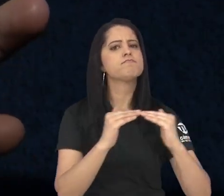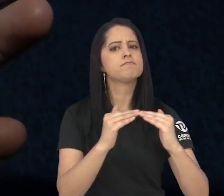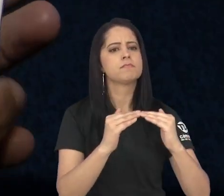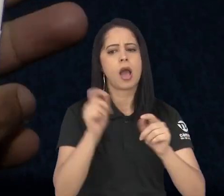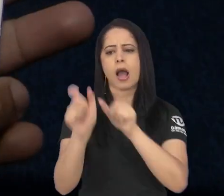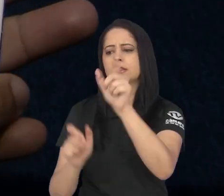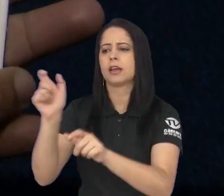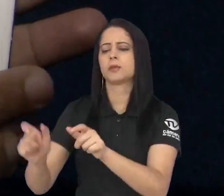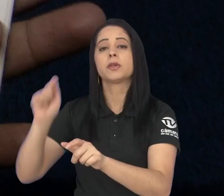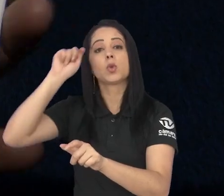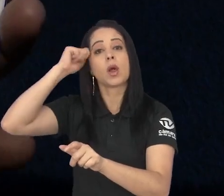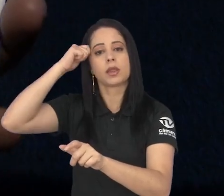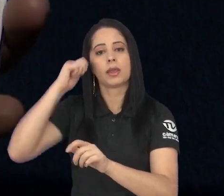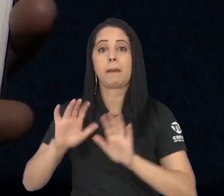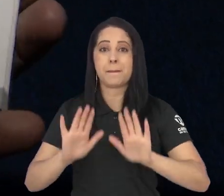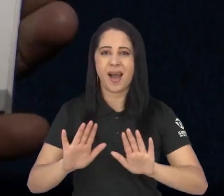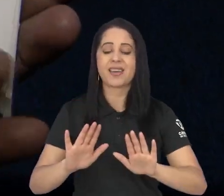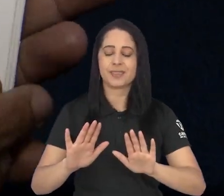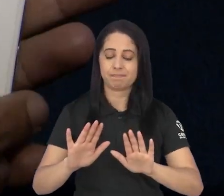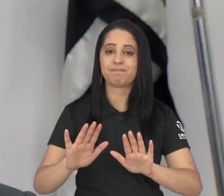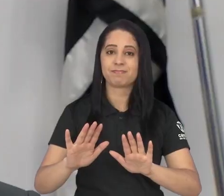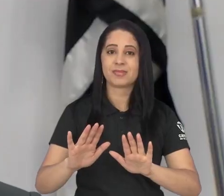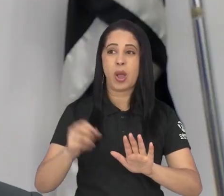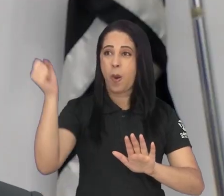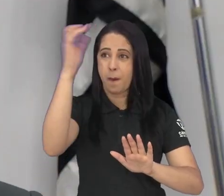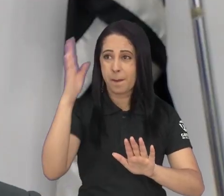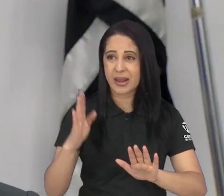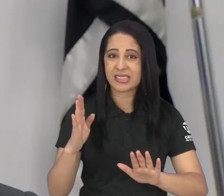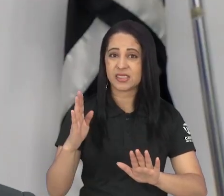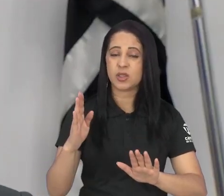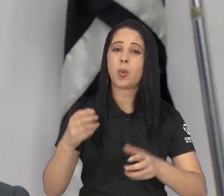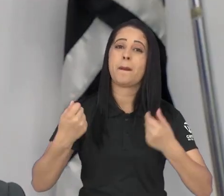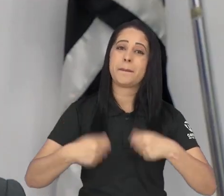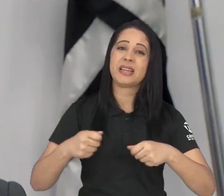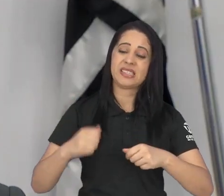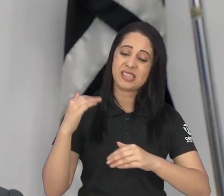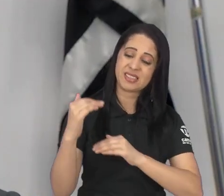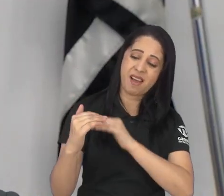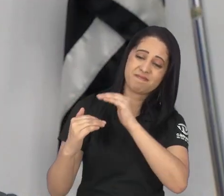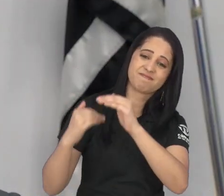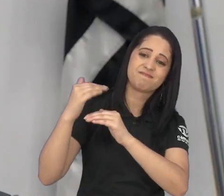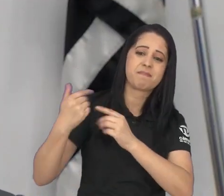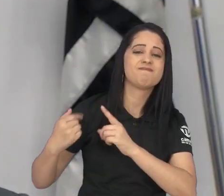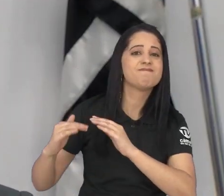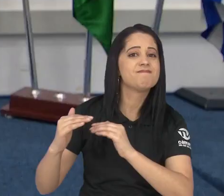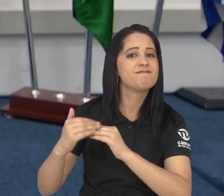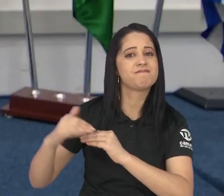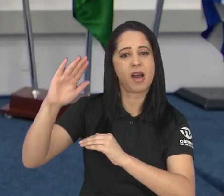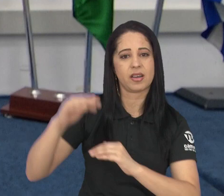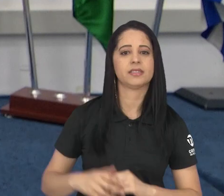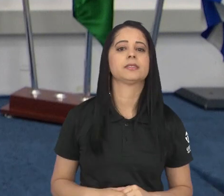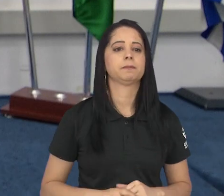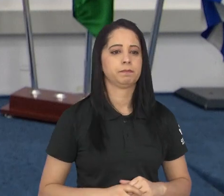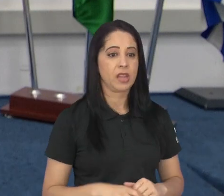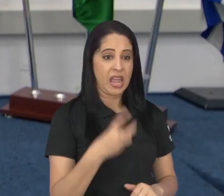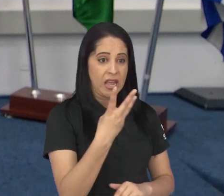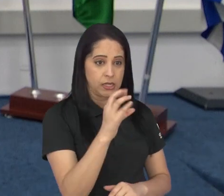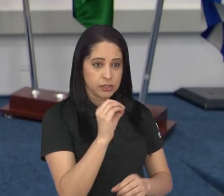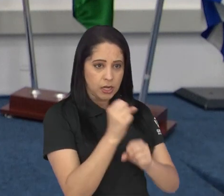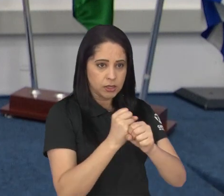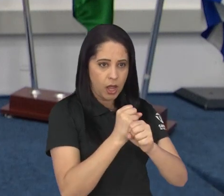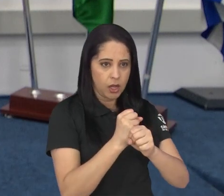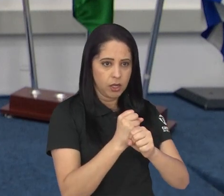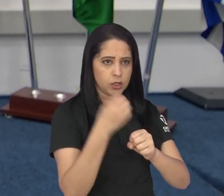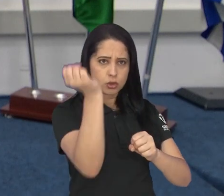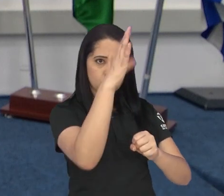justa pelos direitos da população negra no país mas ainda assim o Brasil tem muito a evoluir eu acredito que nós avançamos